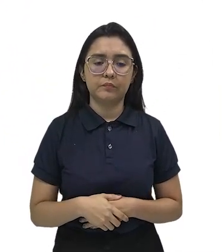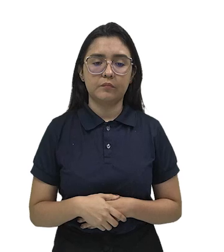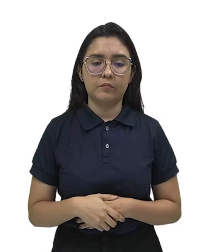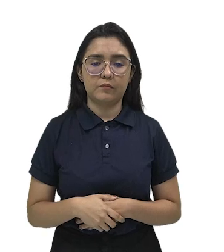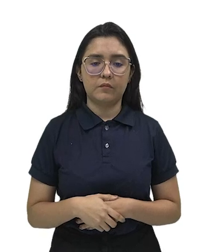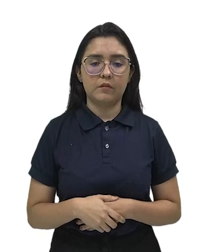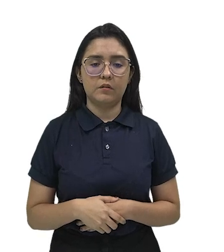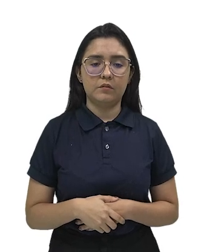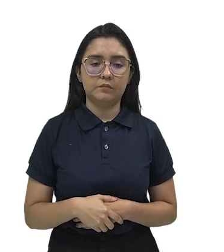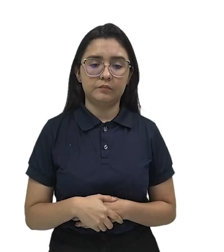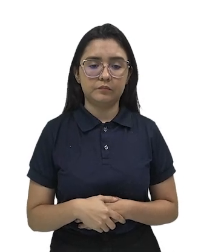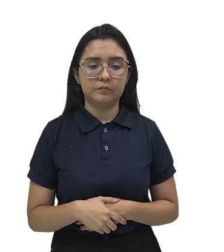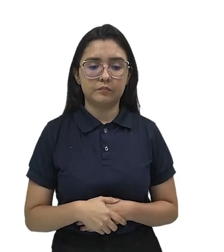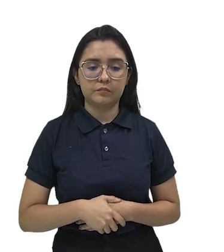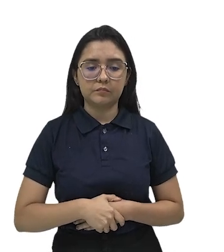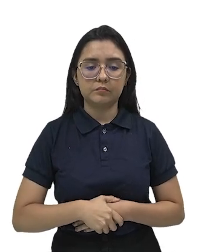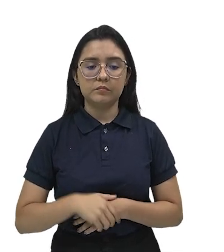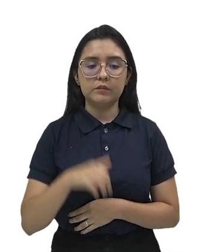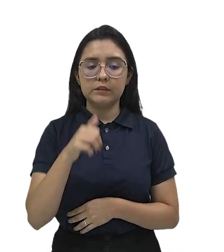exatamente, olha, 120